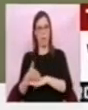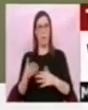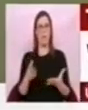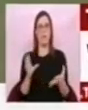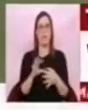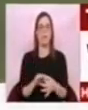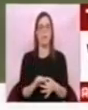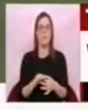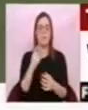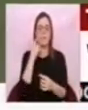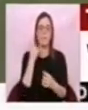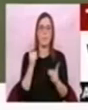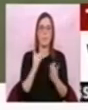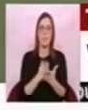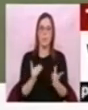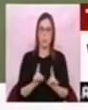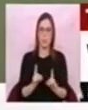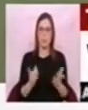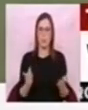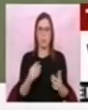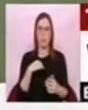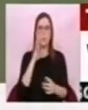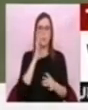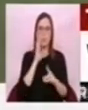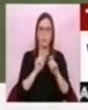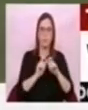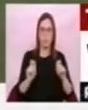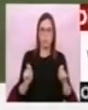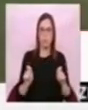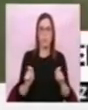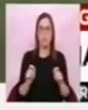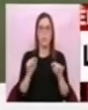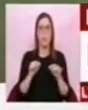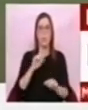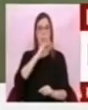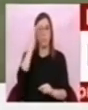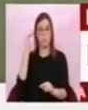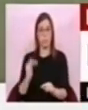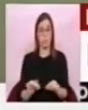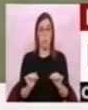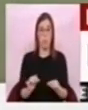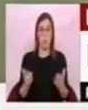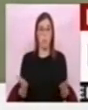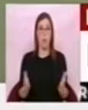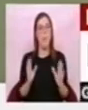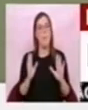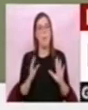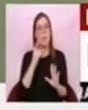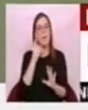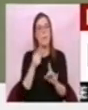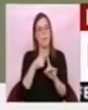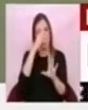que diz respeito particularmente, não só como temos visto durante todo este dia, mas